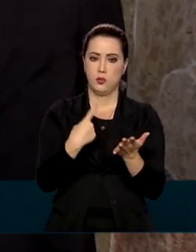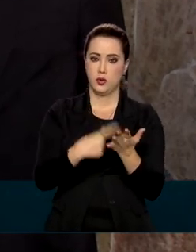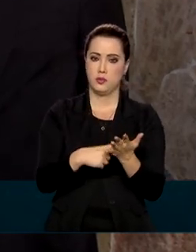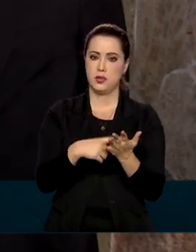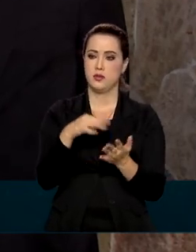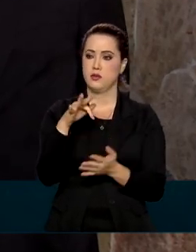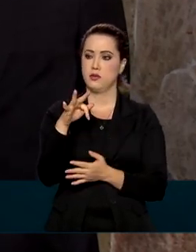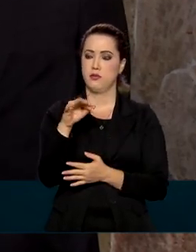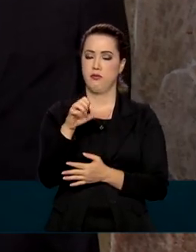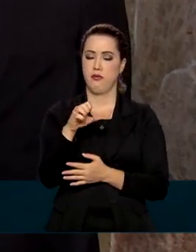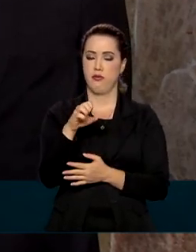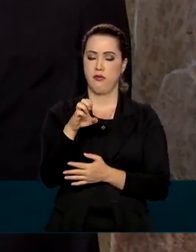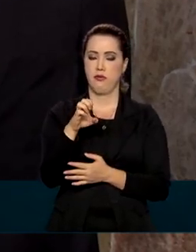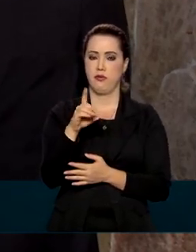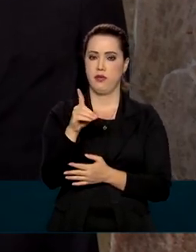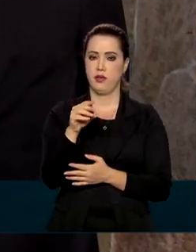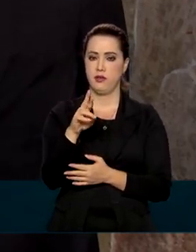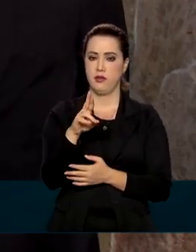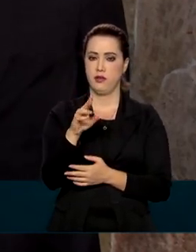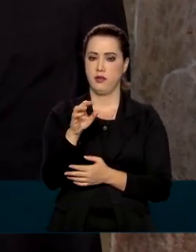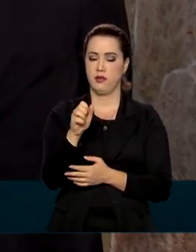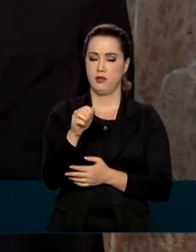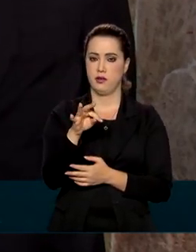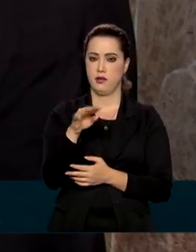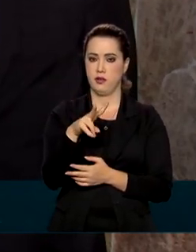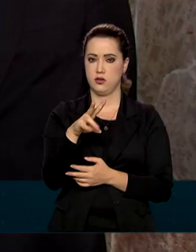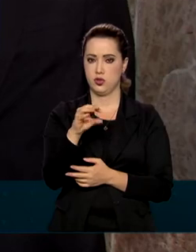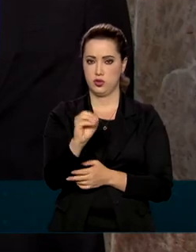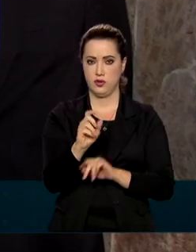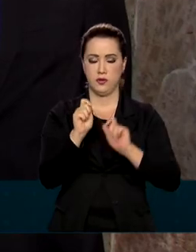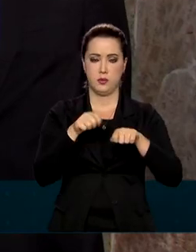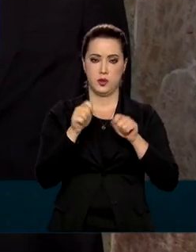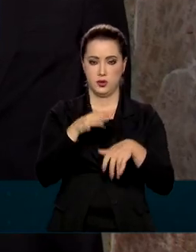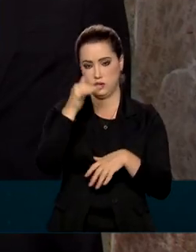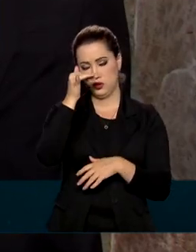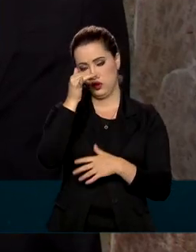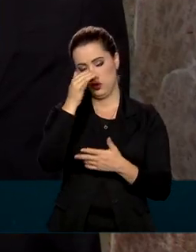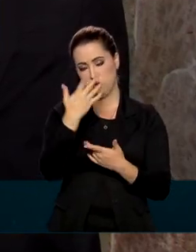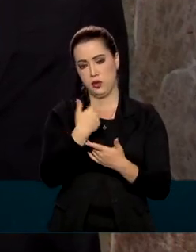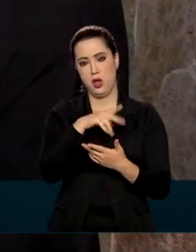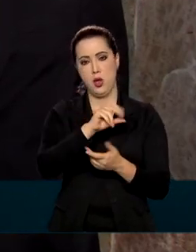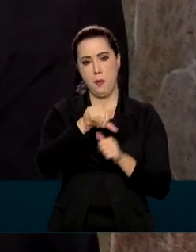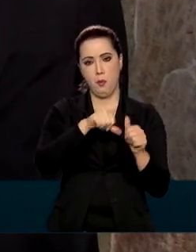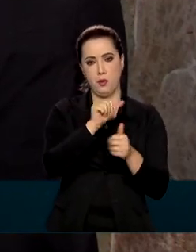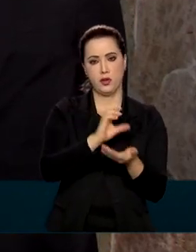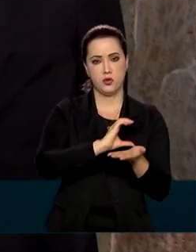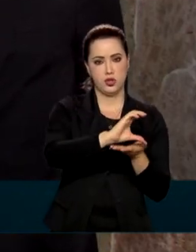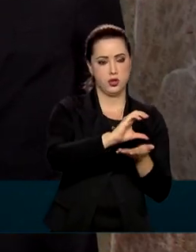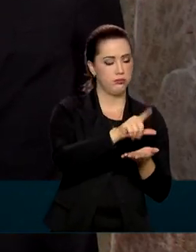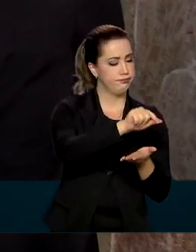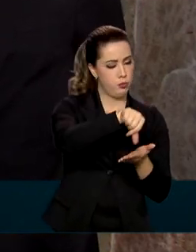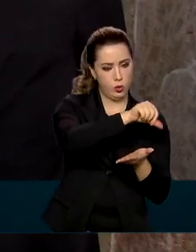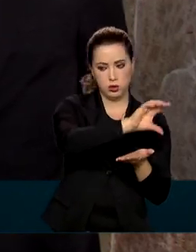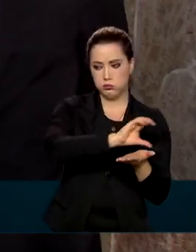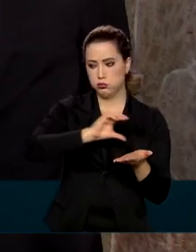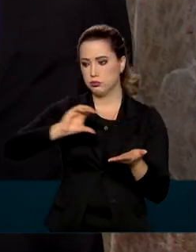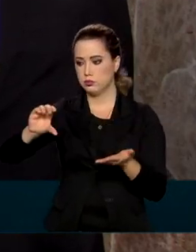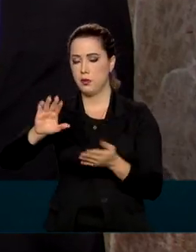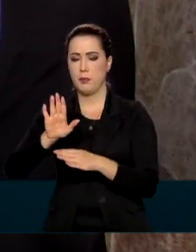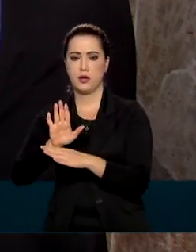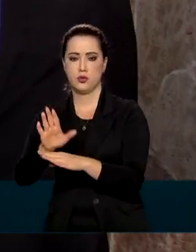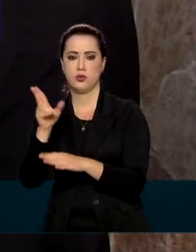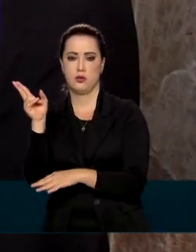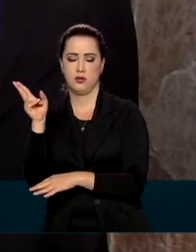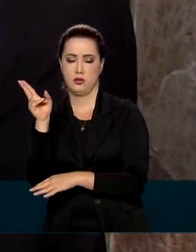gastos e redirecionar os recursos para o combate à Covid-19 e a concessão do auxílio emergencial. Nós